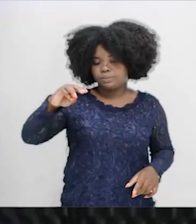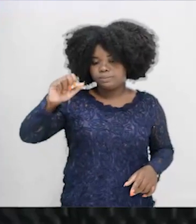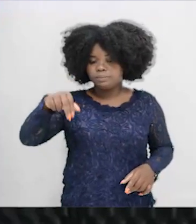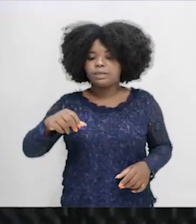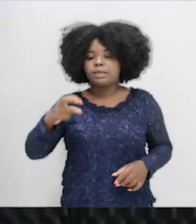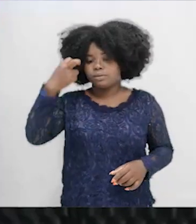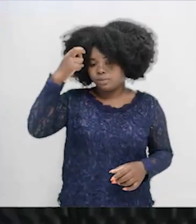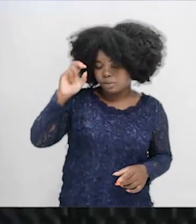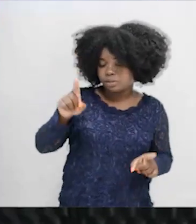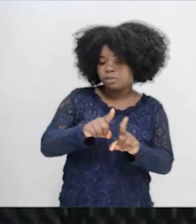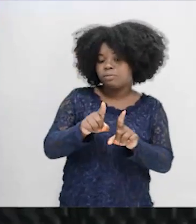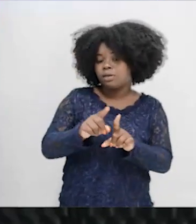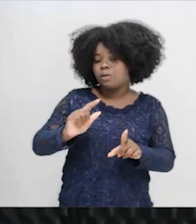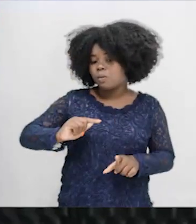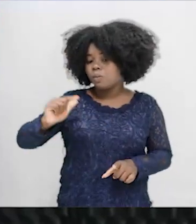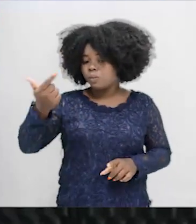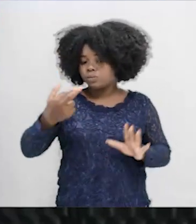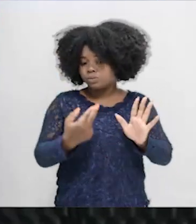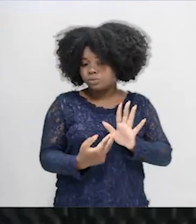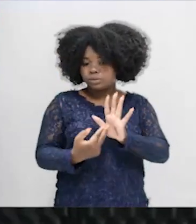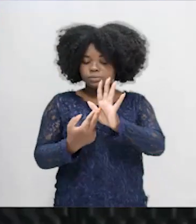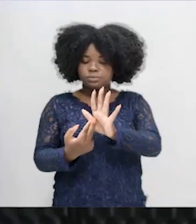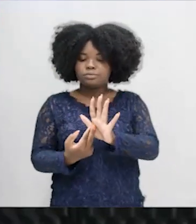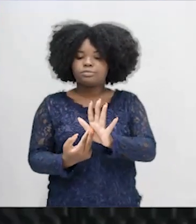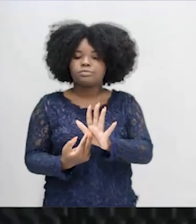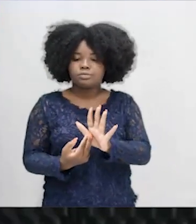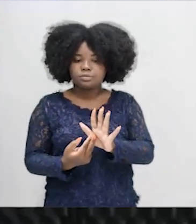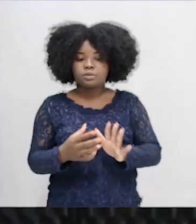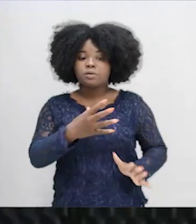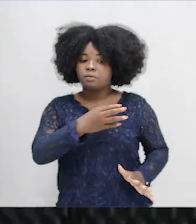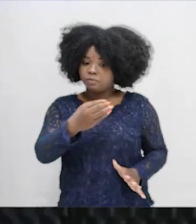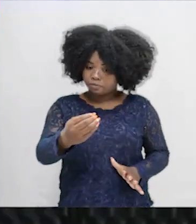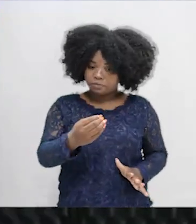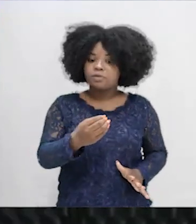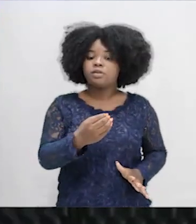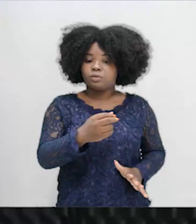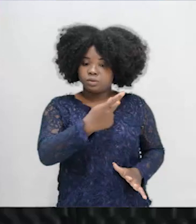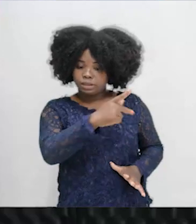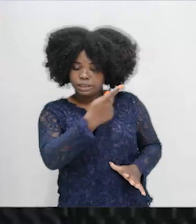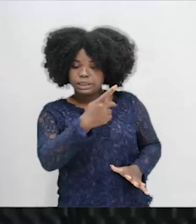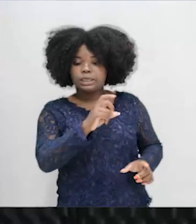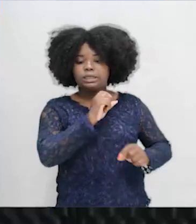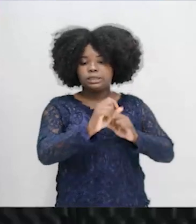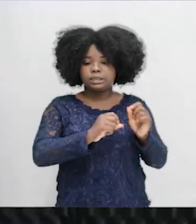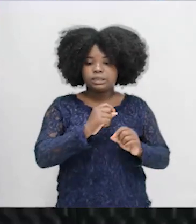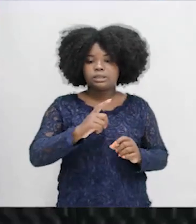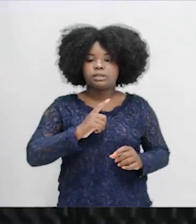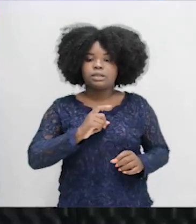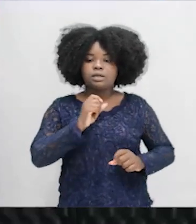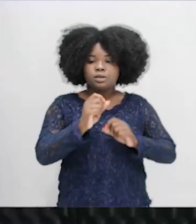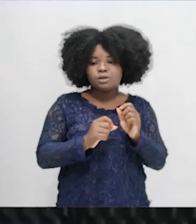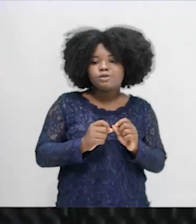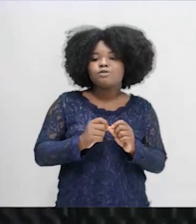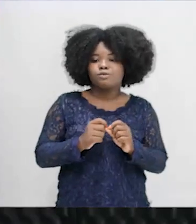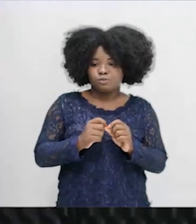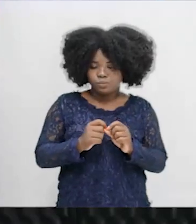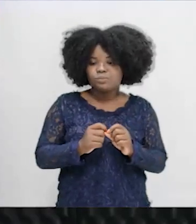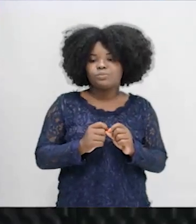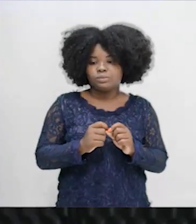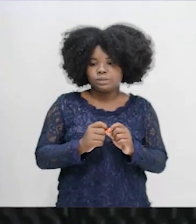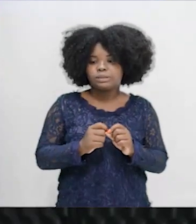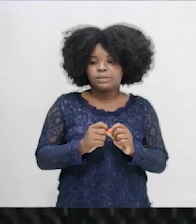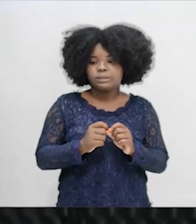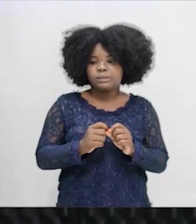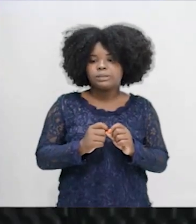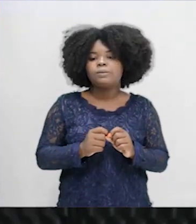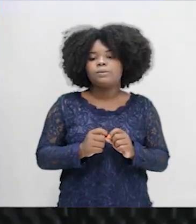também um outro gancho de representatividade, que seria o filho do atual Superman, que tem uma orientação sexual definida de maneira diferenciada, ele